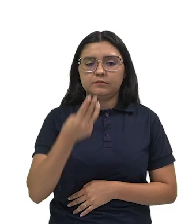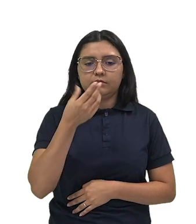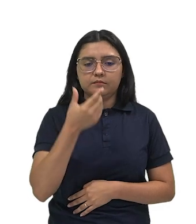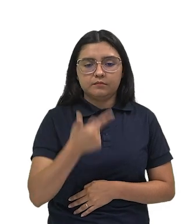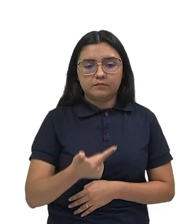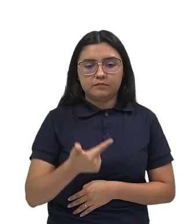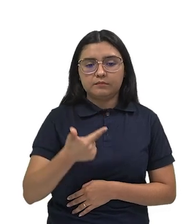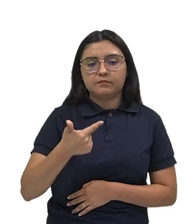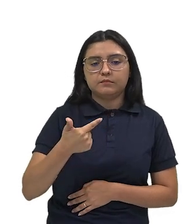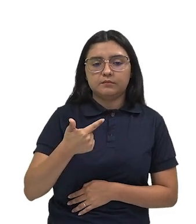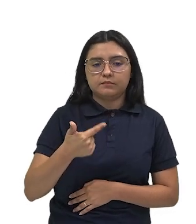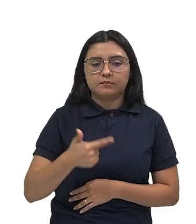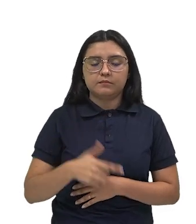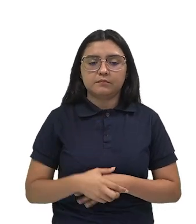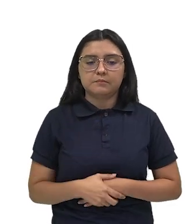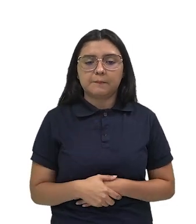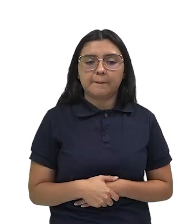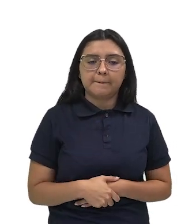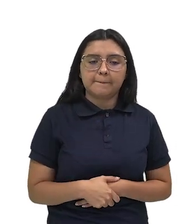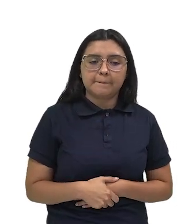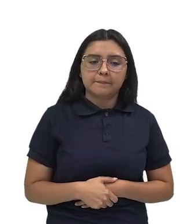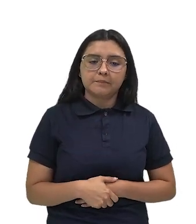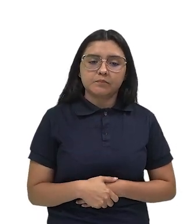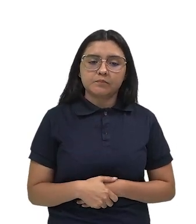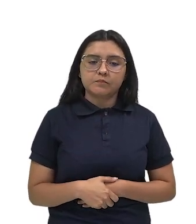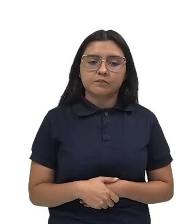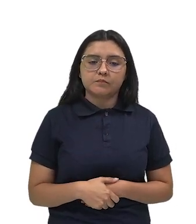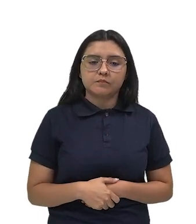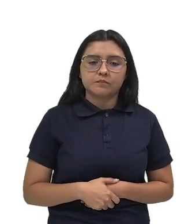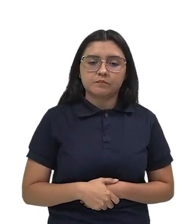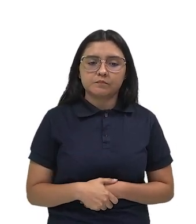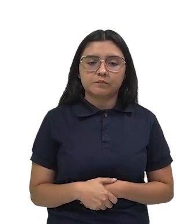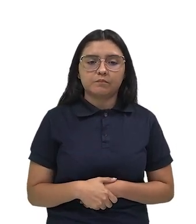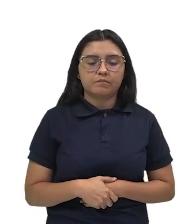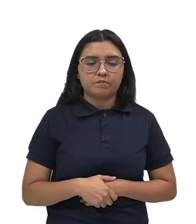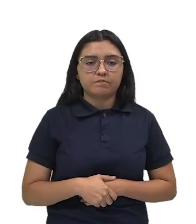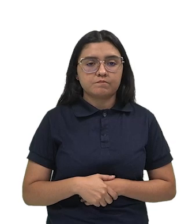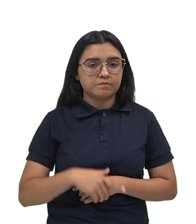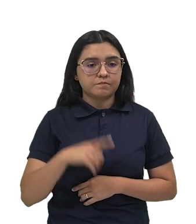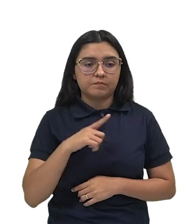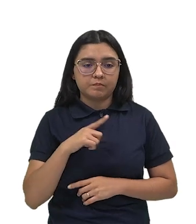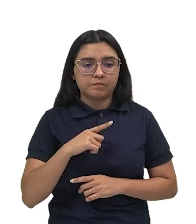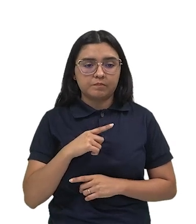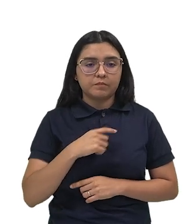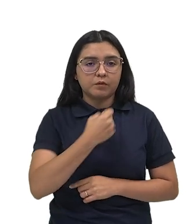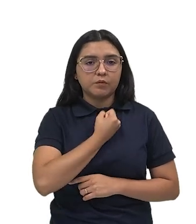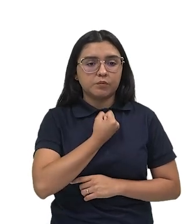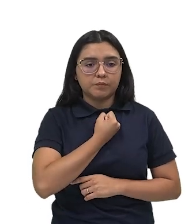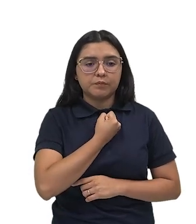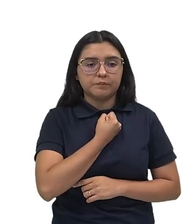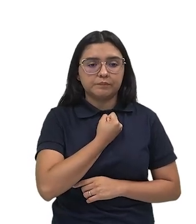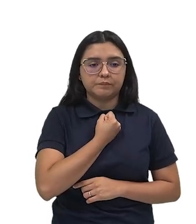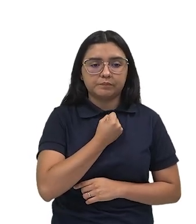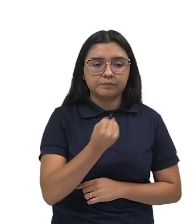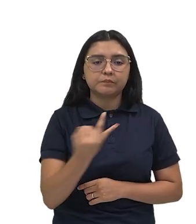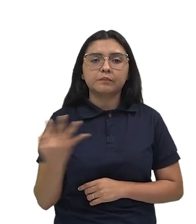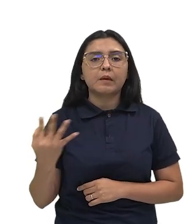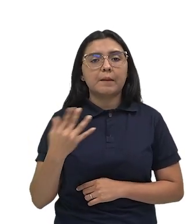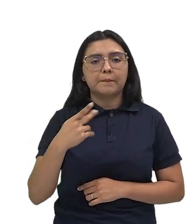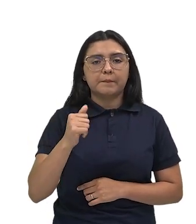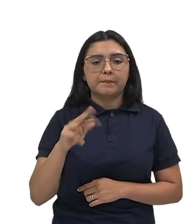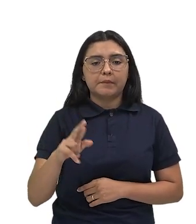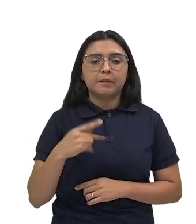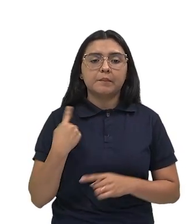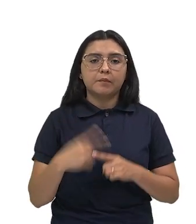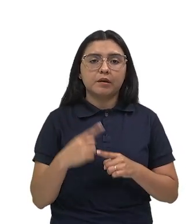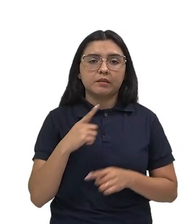3, 2, né? E pronto, parei, ó. Tá aí, ela é par. Por que eu sei que ela é par? Porque ela